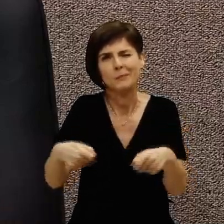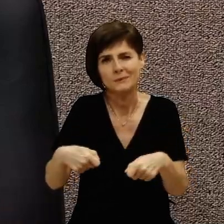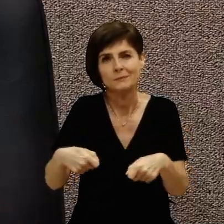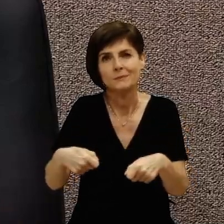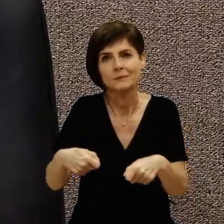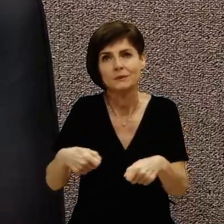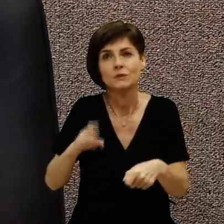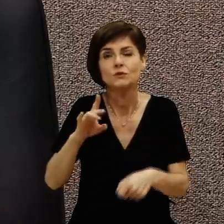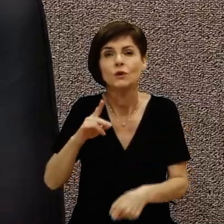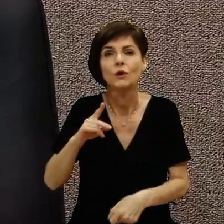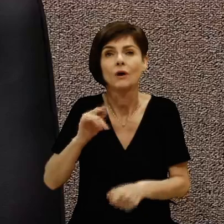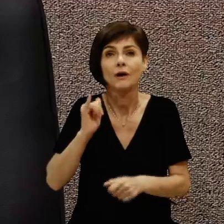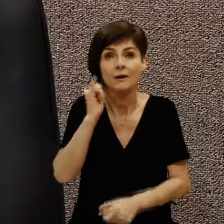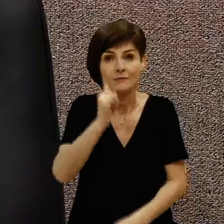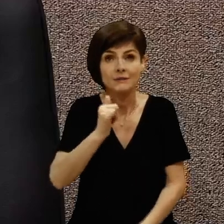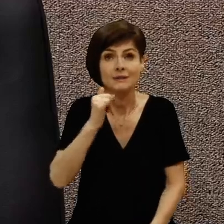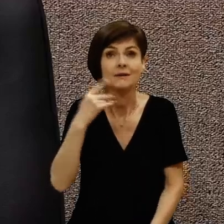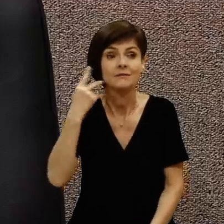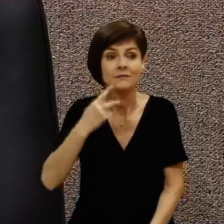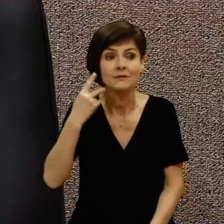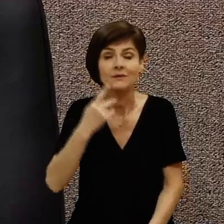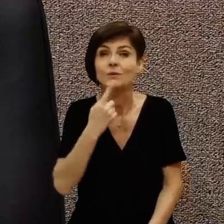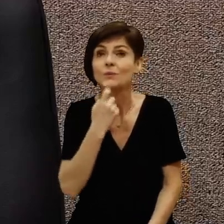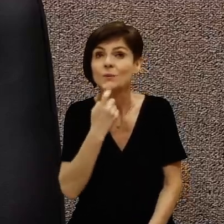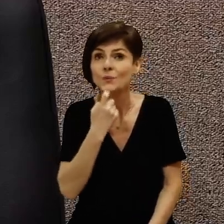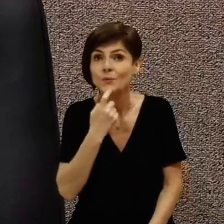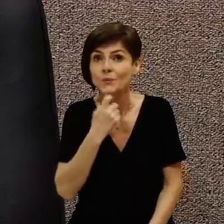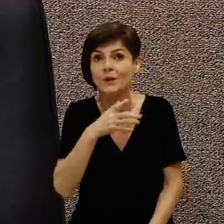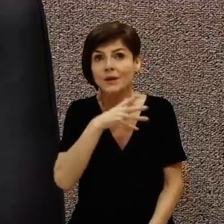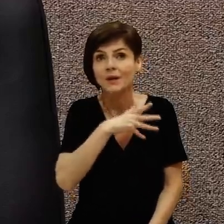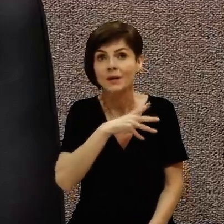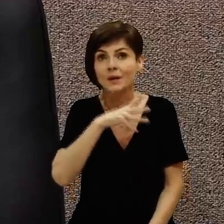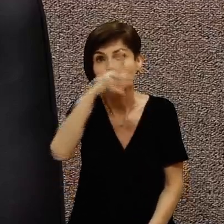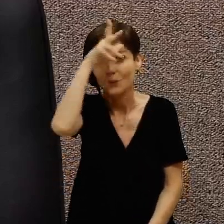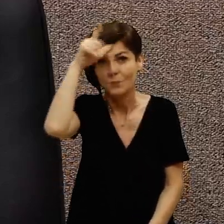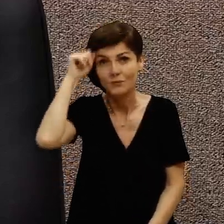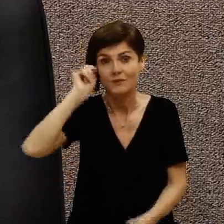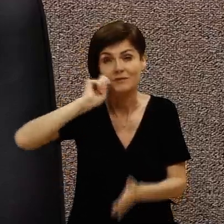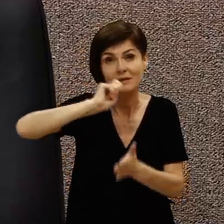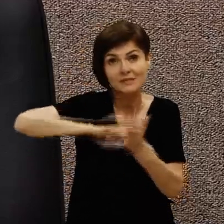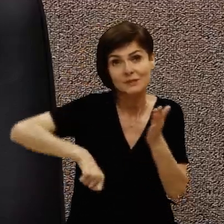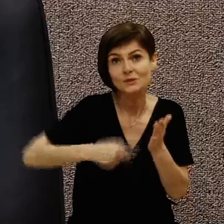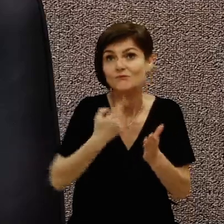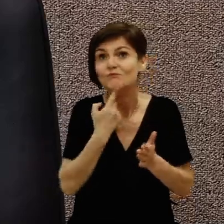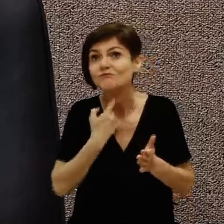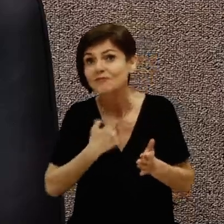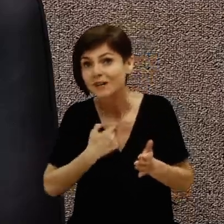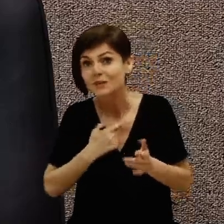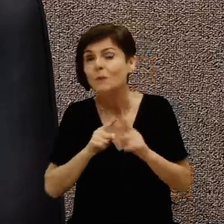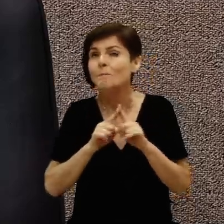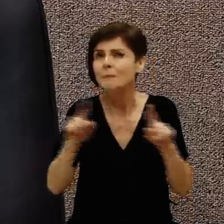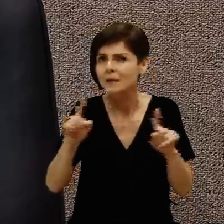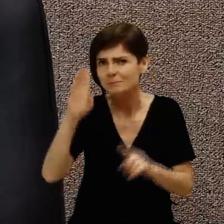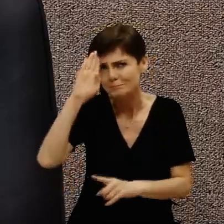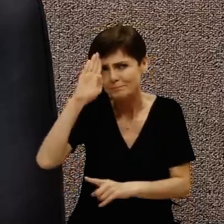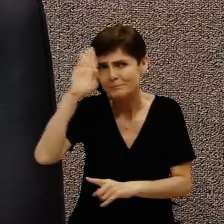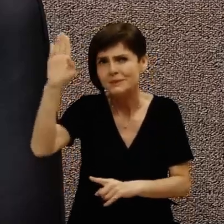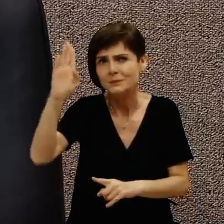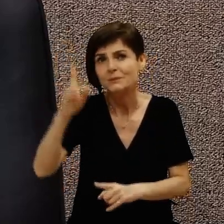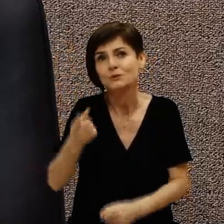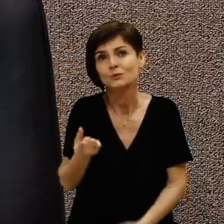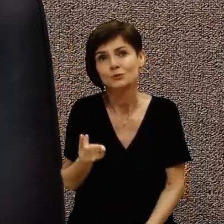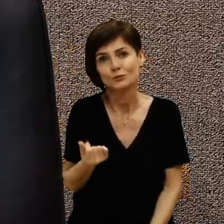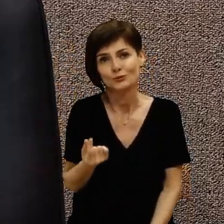avisar a vereadora Rose, que ela comentou que o prefeito é de acordo com a vontade, de acordo com o estímulo, mas principalmente com o financeiro,